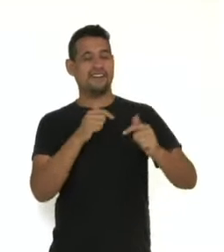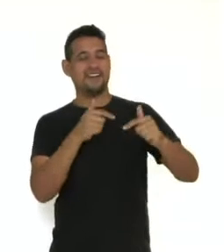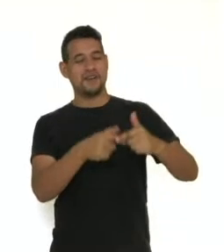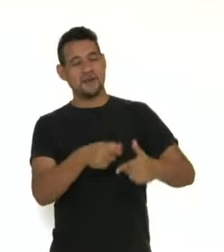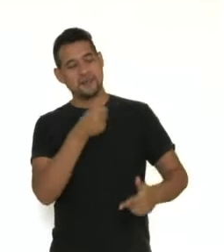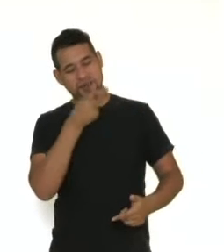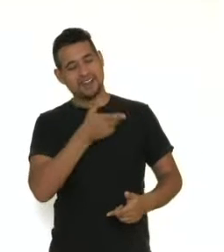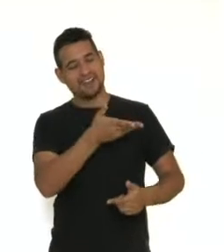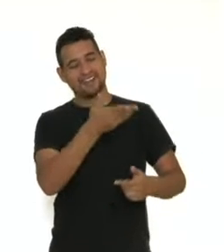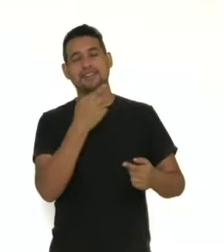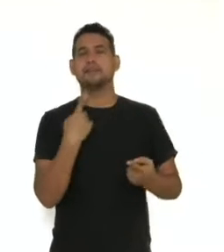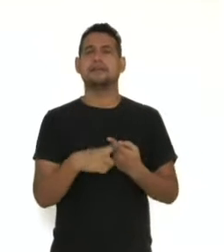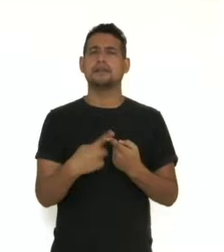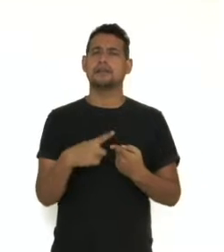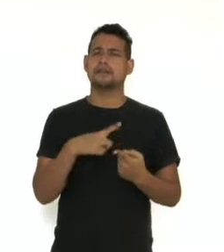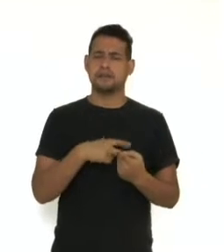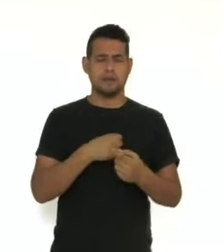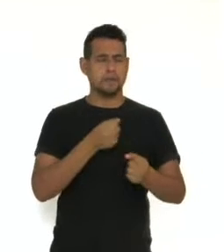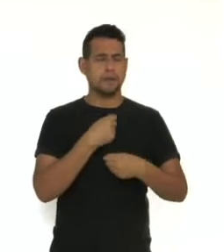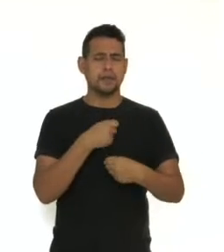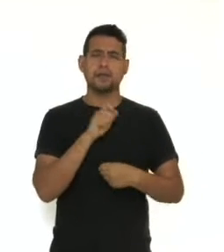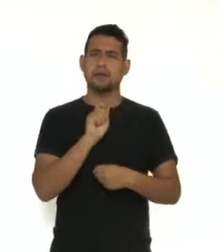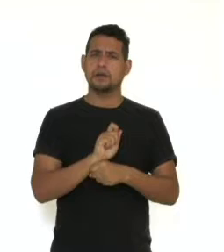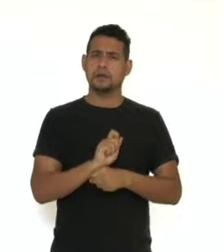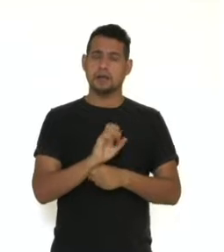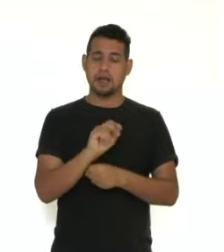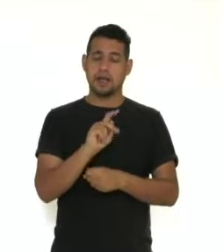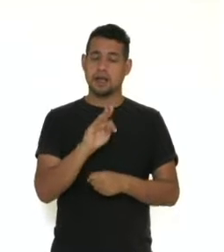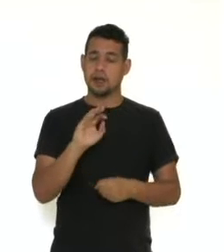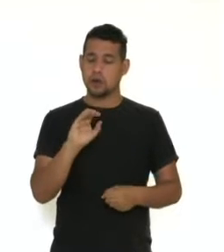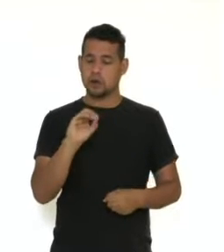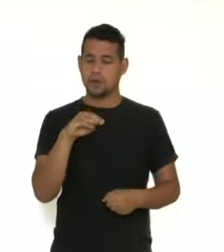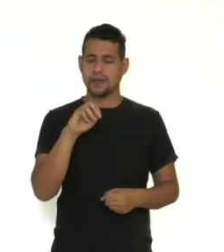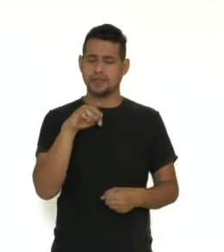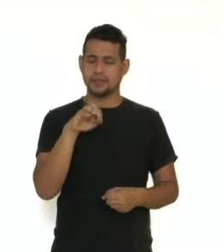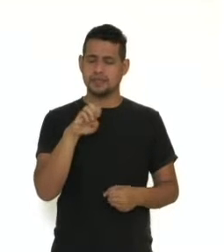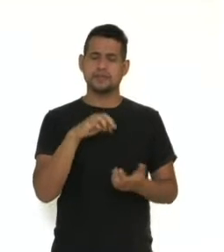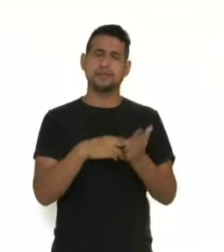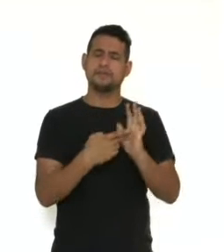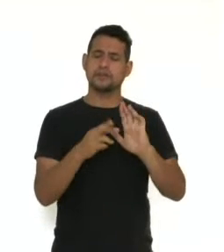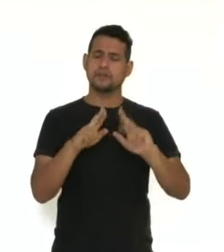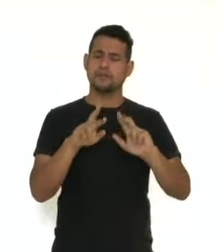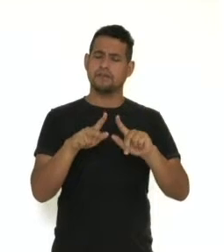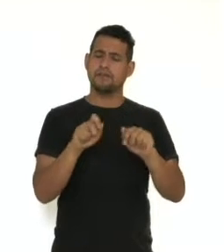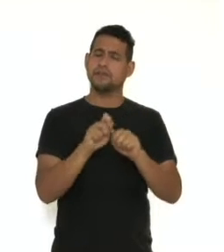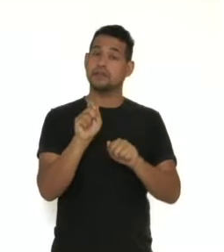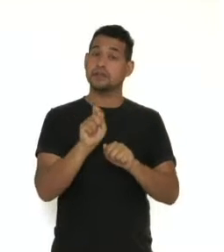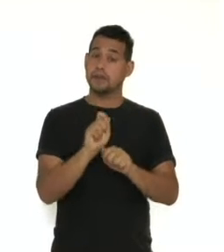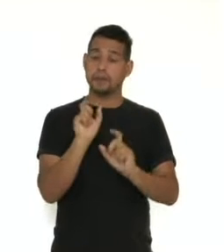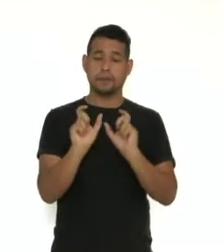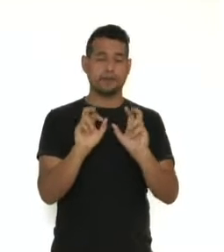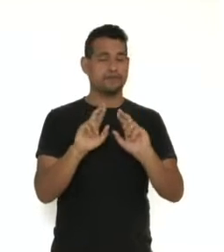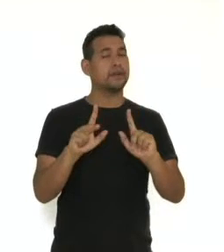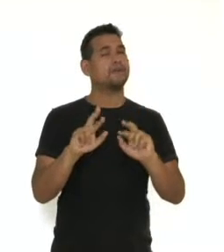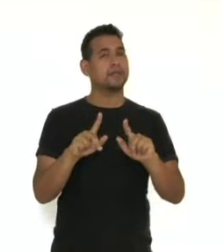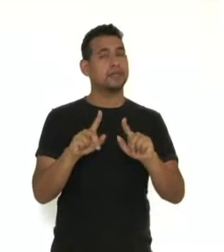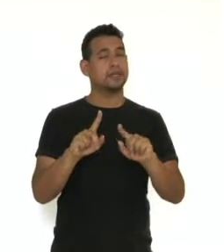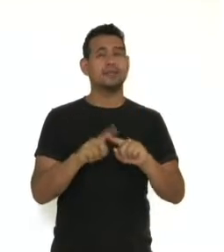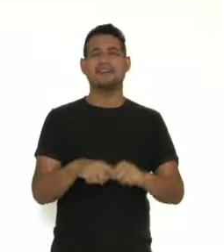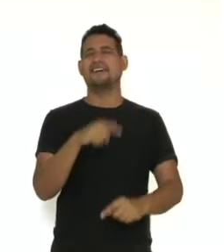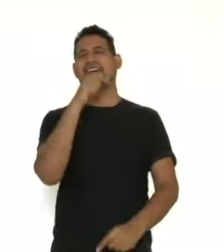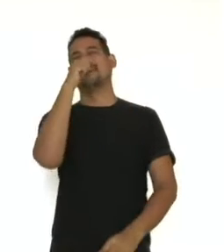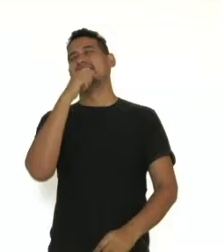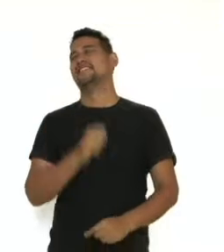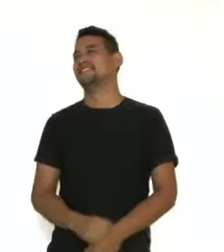na véspera consultar uma cartomante. A diferença é que fazia por outras palavras. Ria,